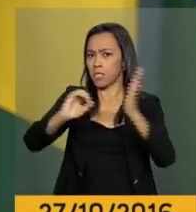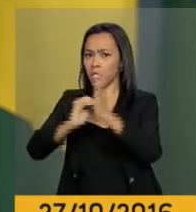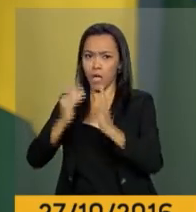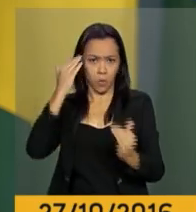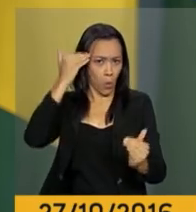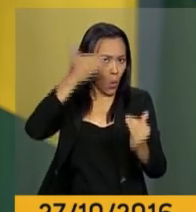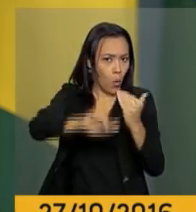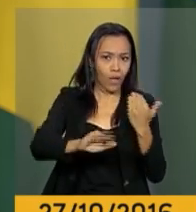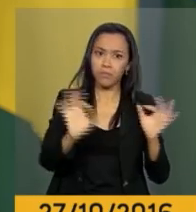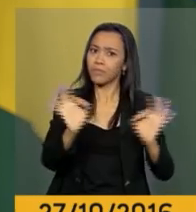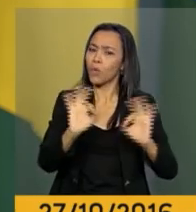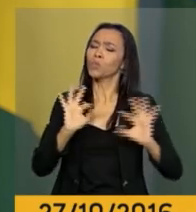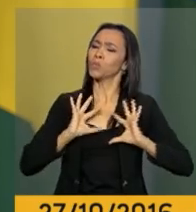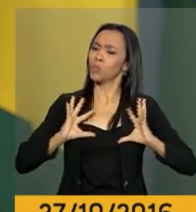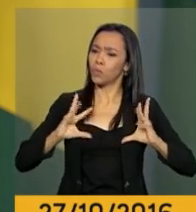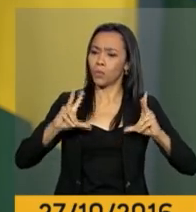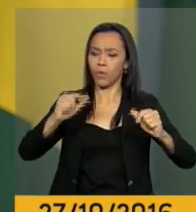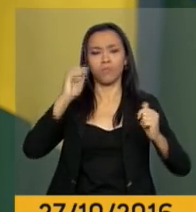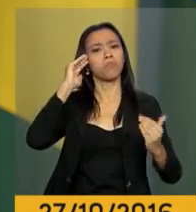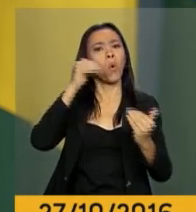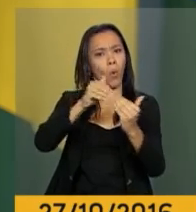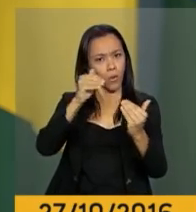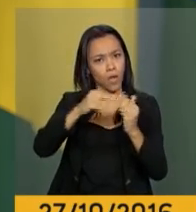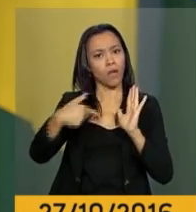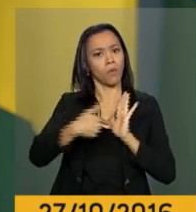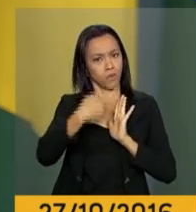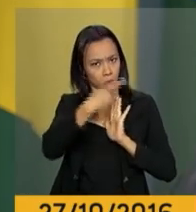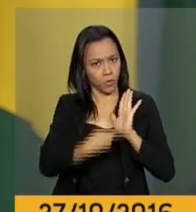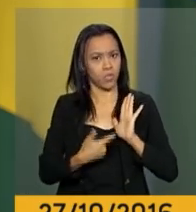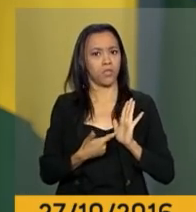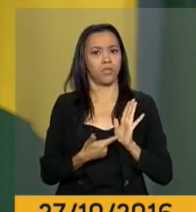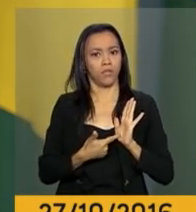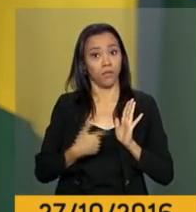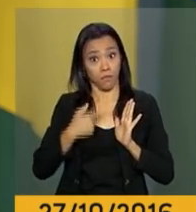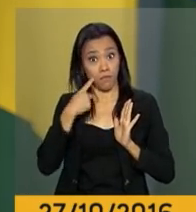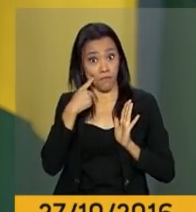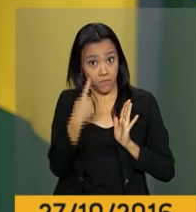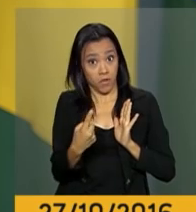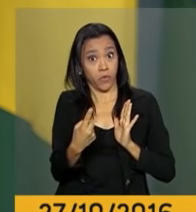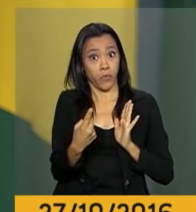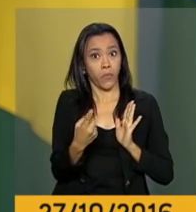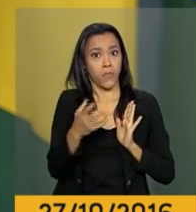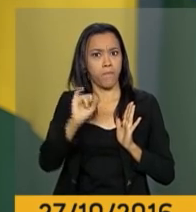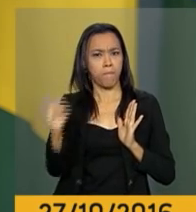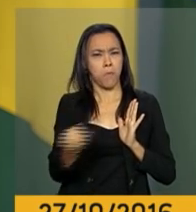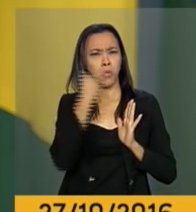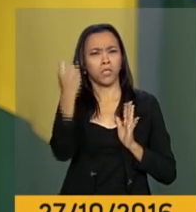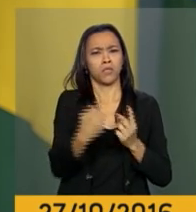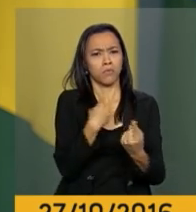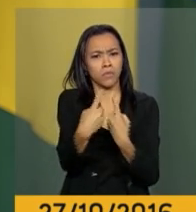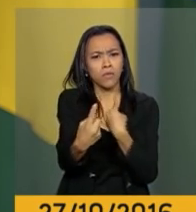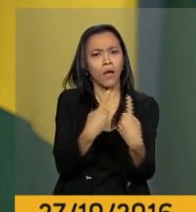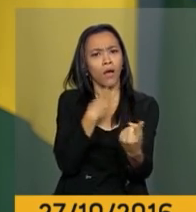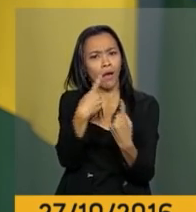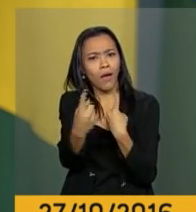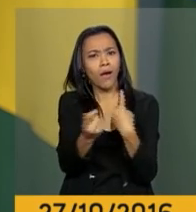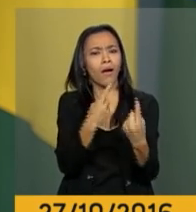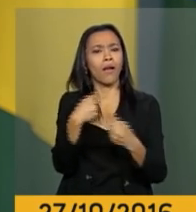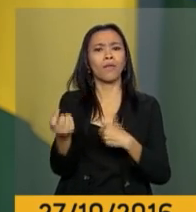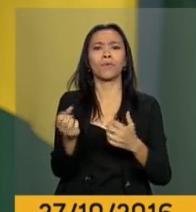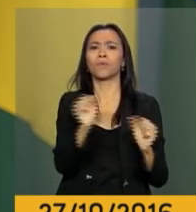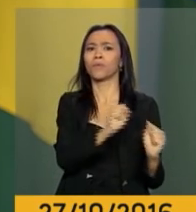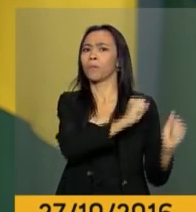Senado, a revelar, portanto, a importância desse diálogo interno do Poder